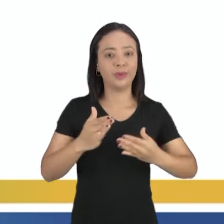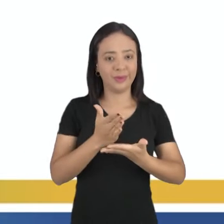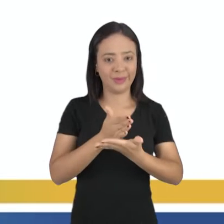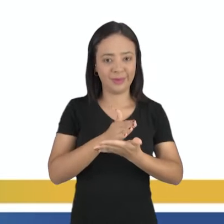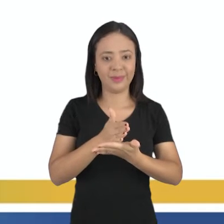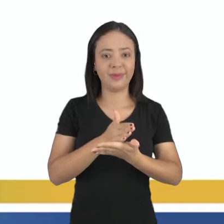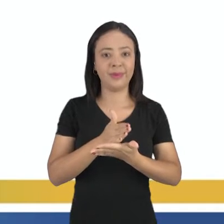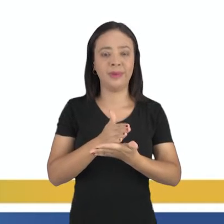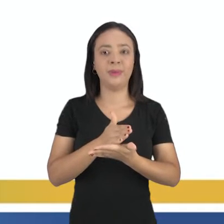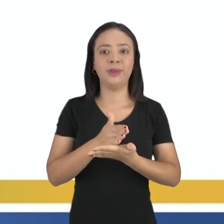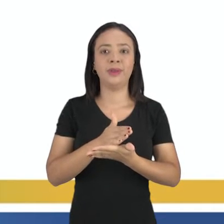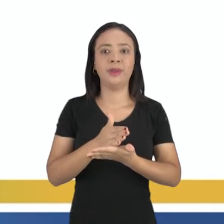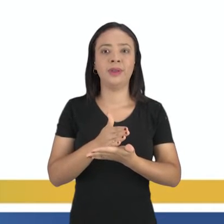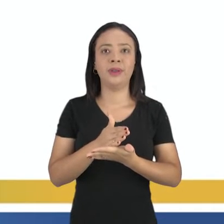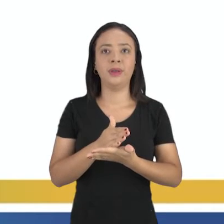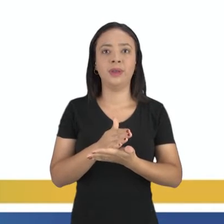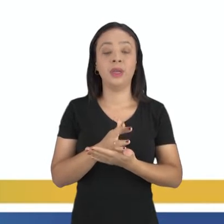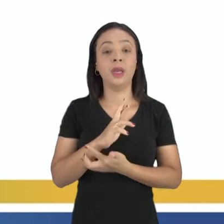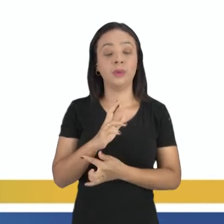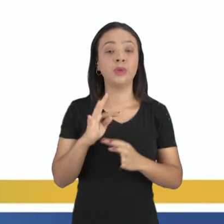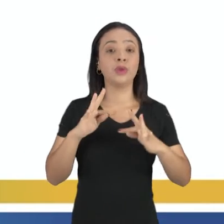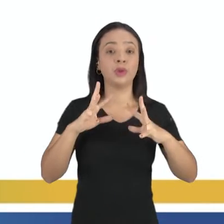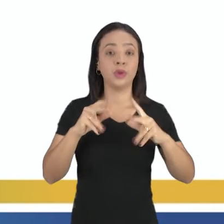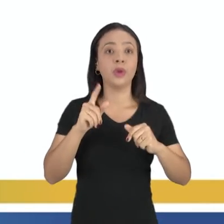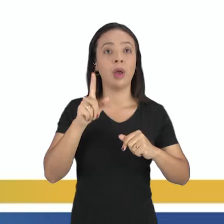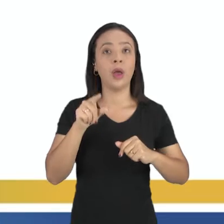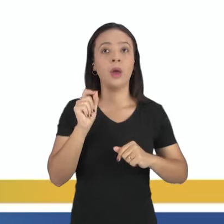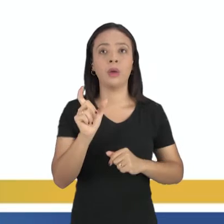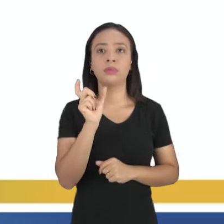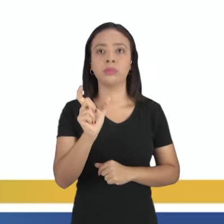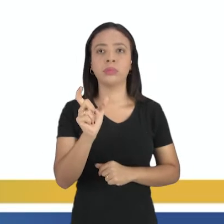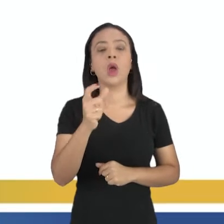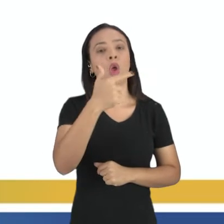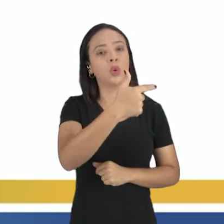parte inteira aí desse resultado será apenas